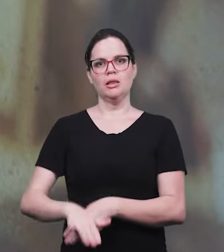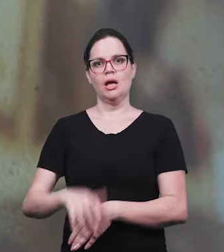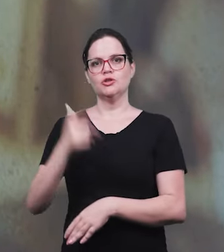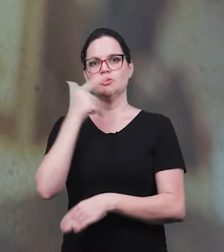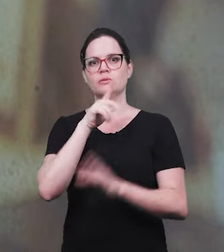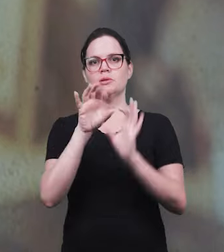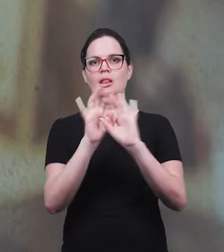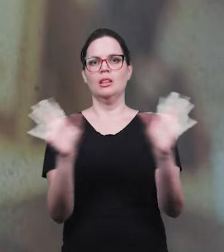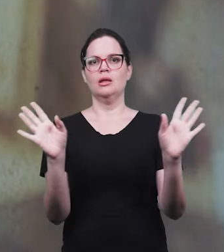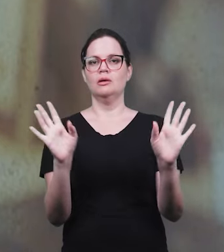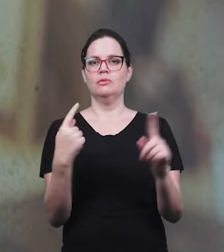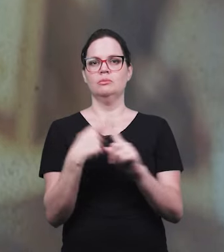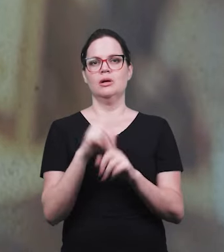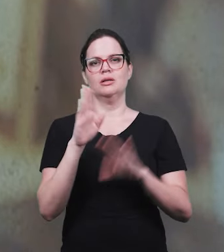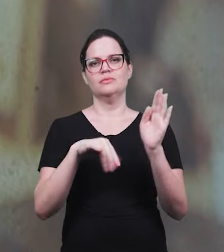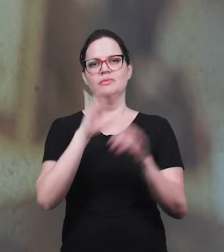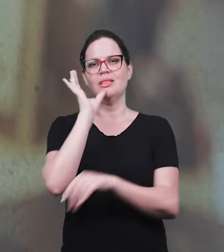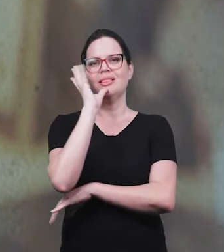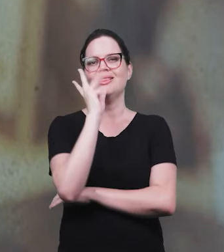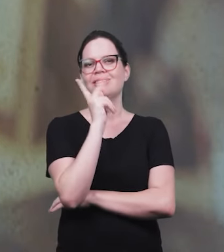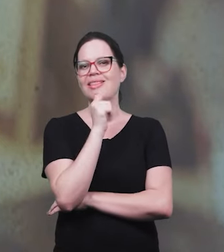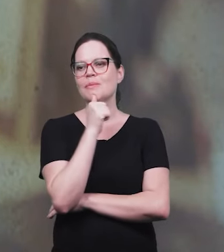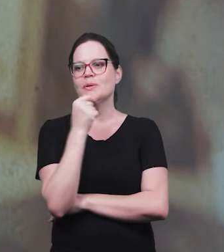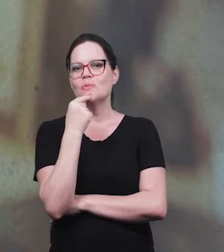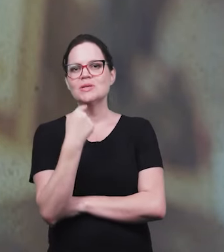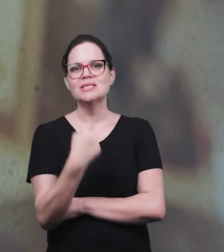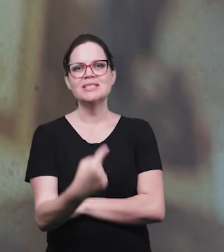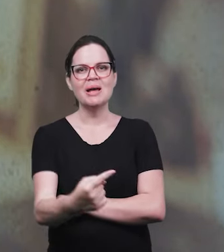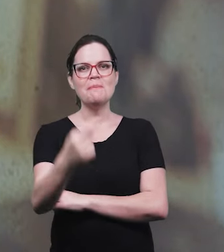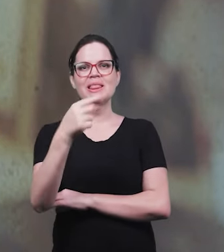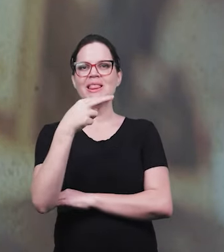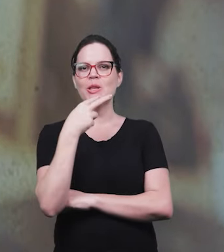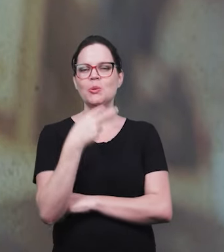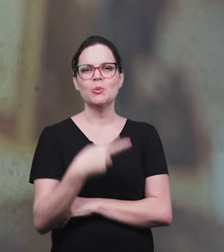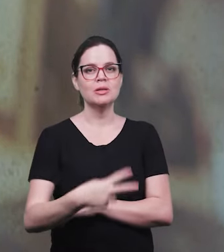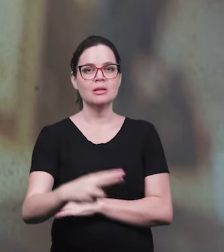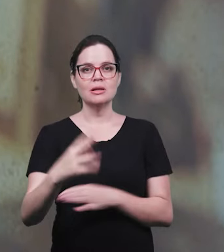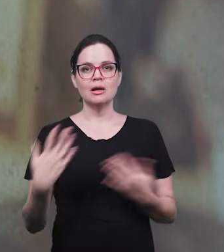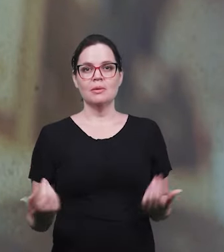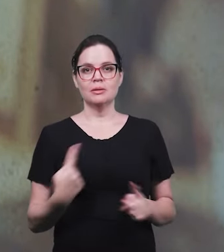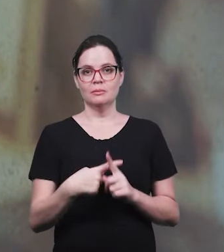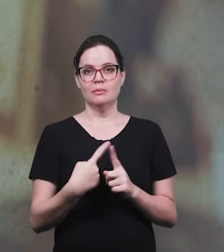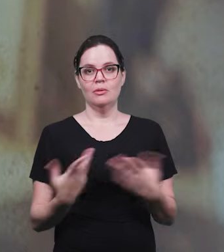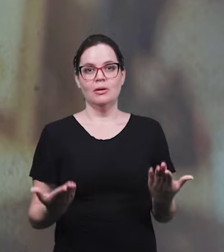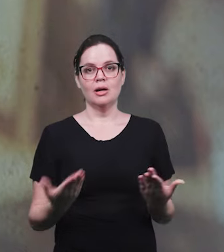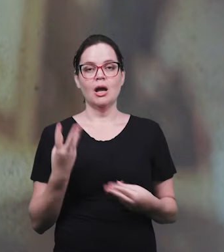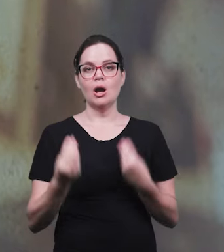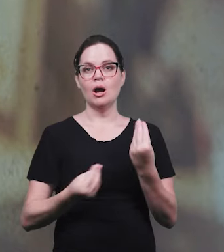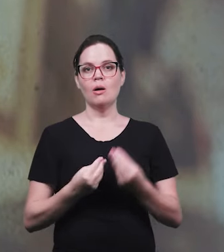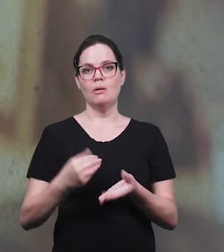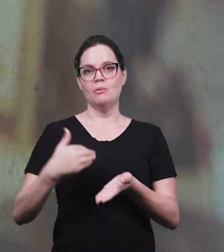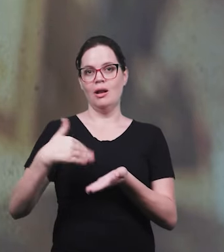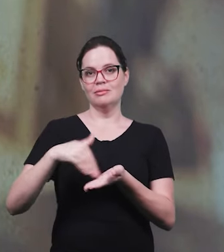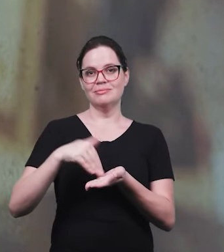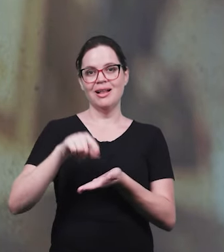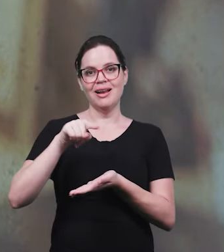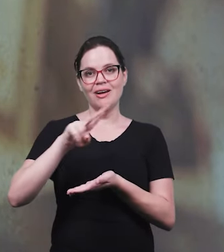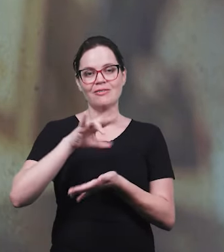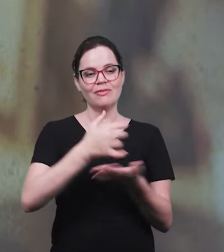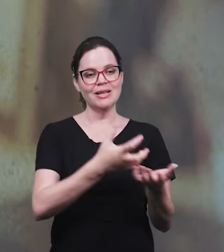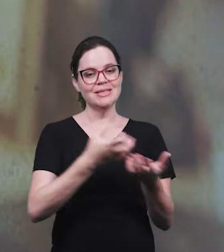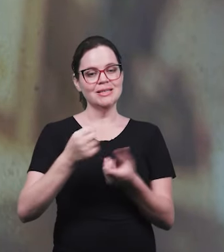Sim, naquele processo que muitas vezes demoraria semanas para chegar ao gabinete, ao diretor de secretaria. E é tanto